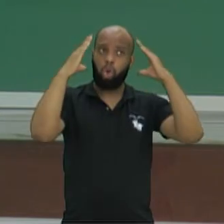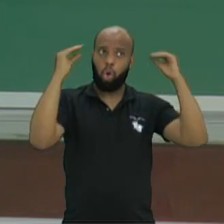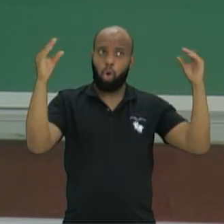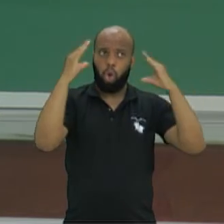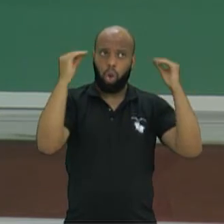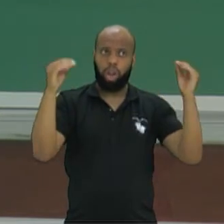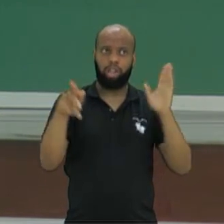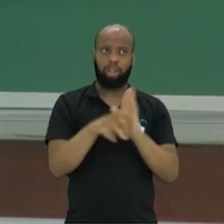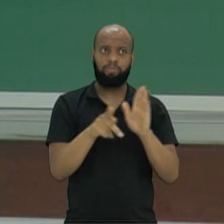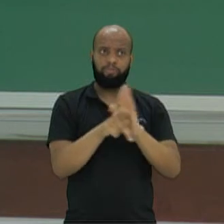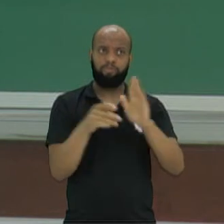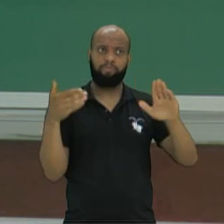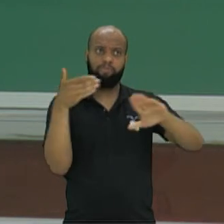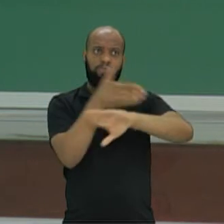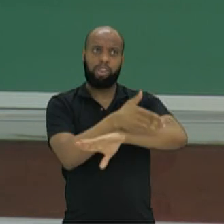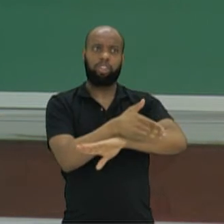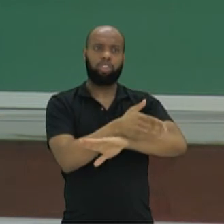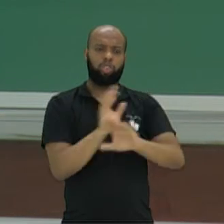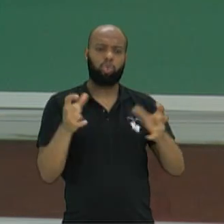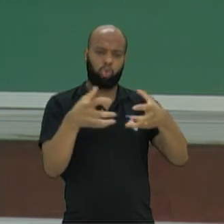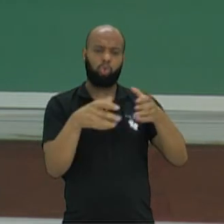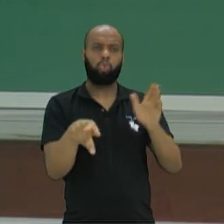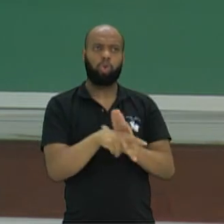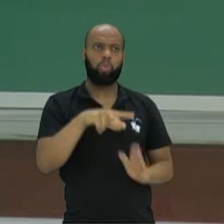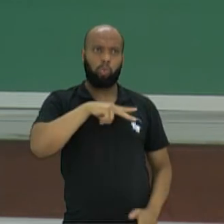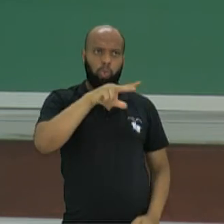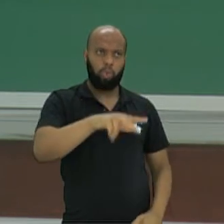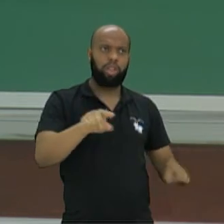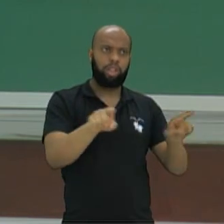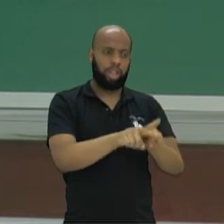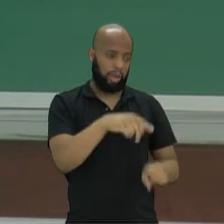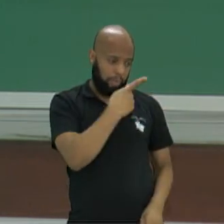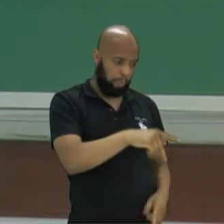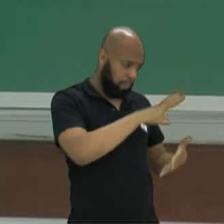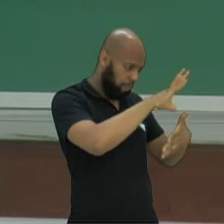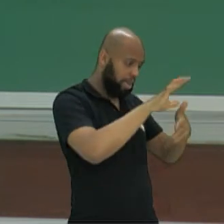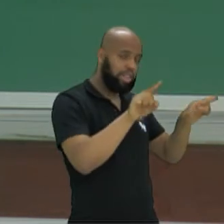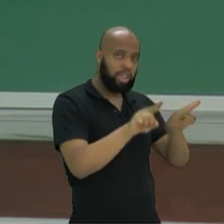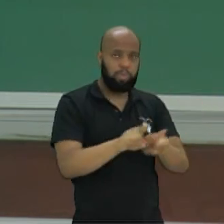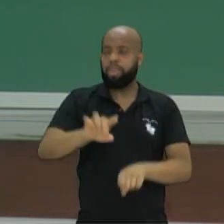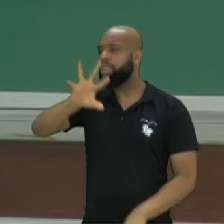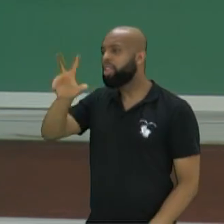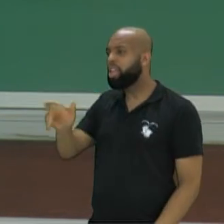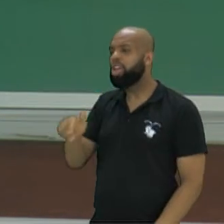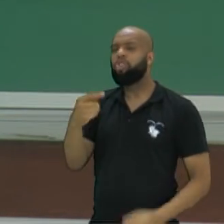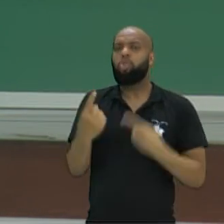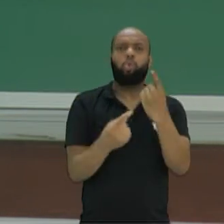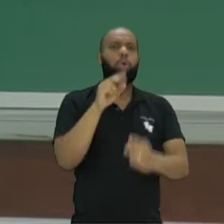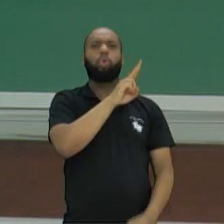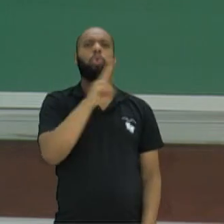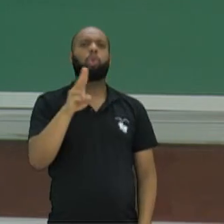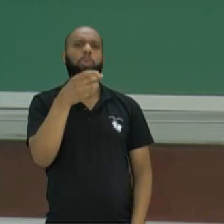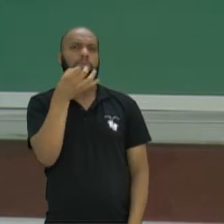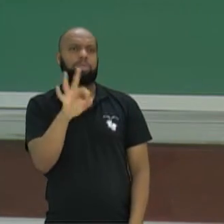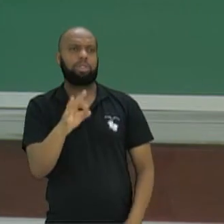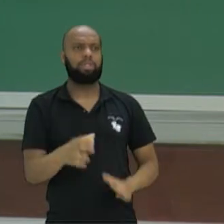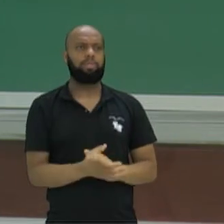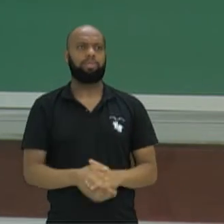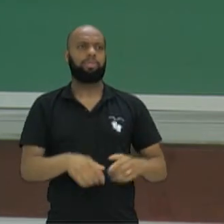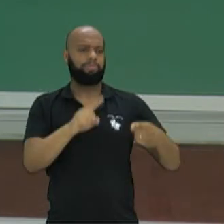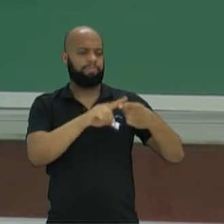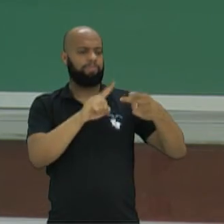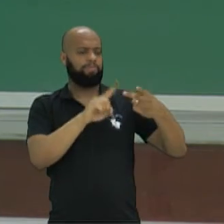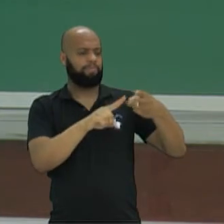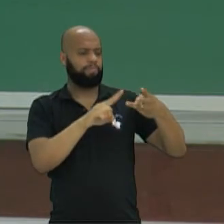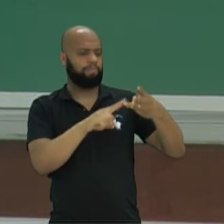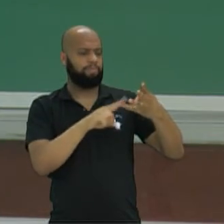Ou letra D? É o Holanda Independente de Pernambuco? A letra C parece banda, né, escola de samba. Letra A, B,